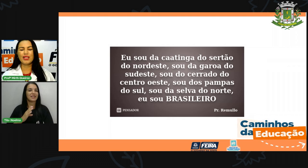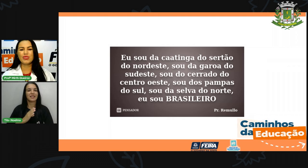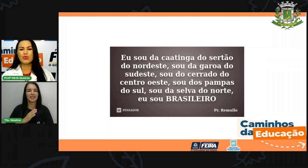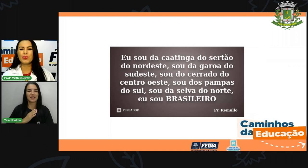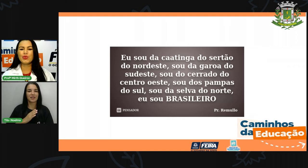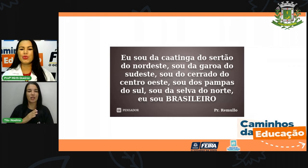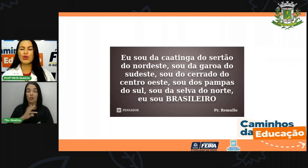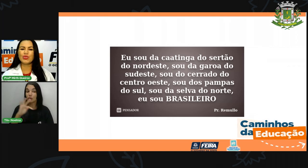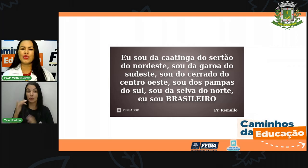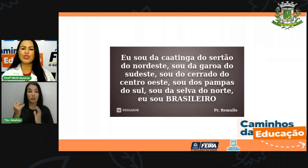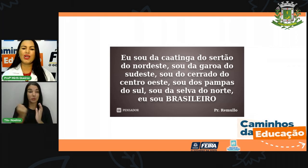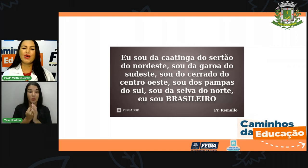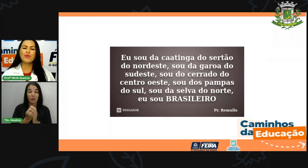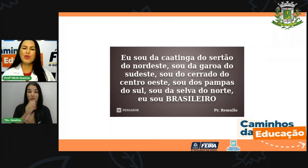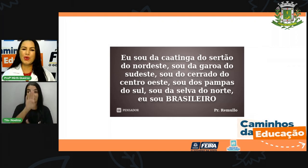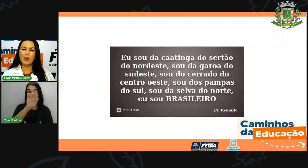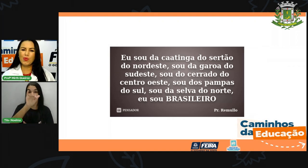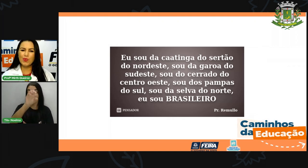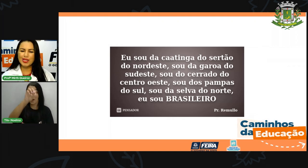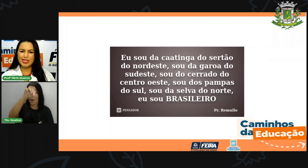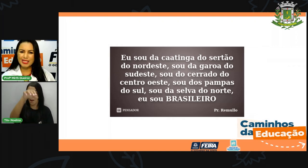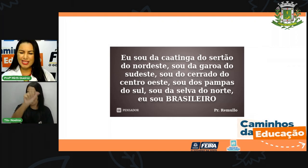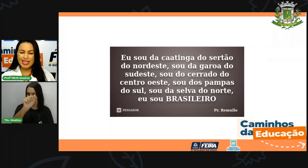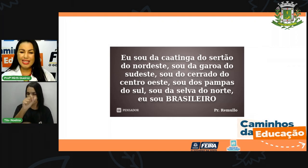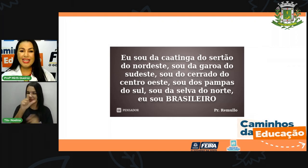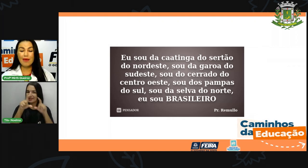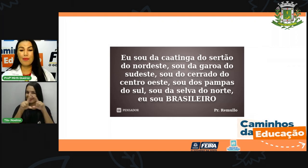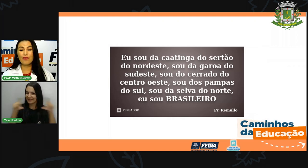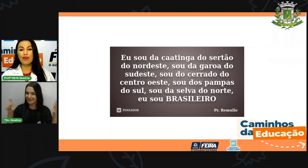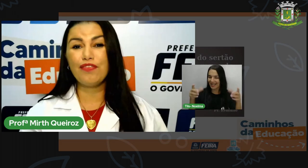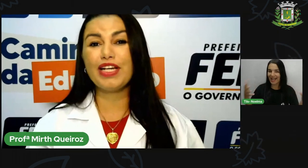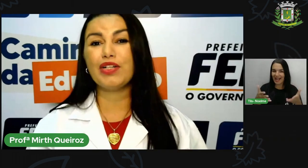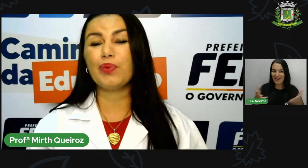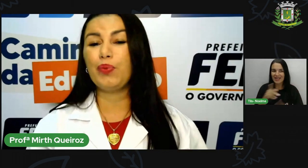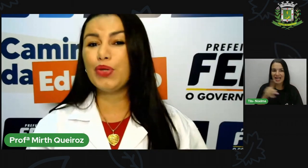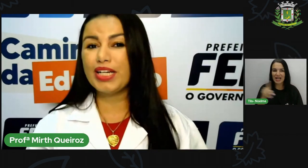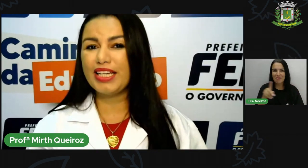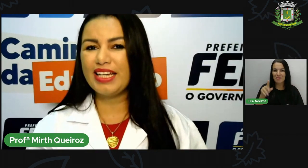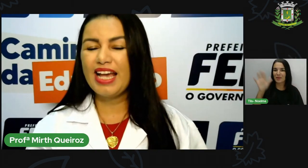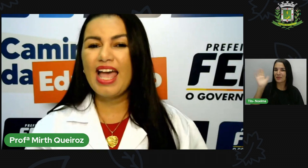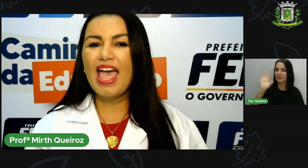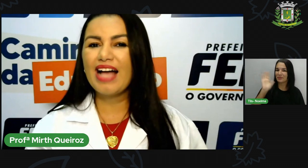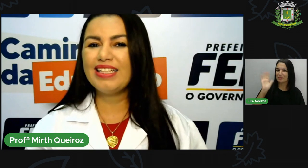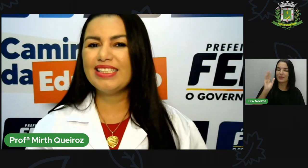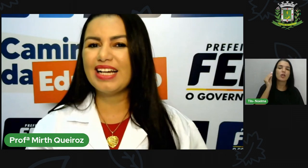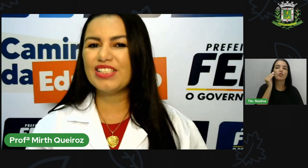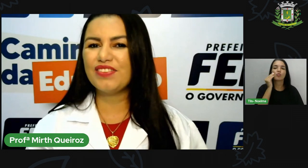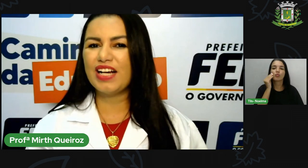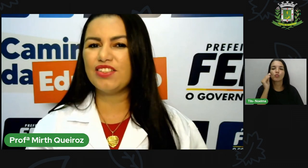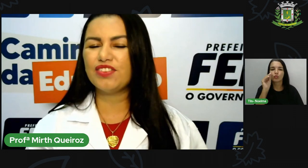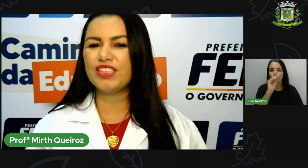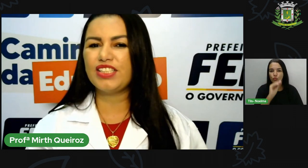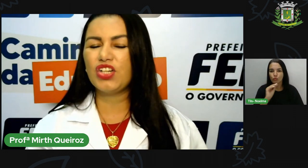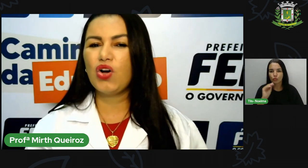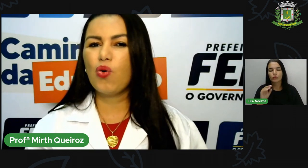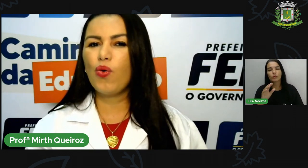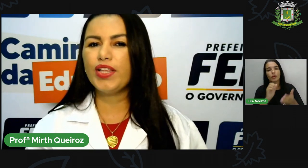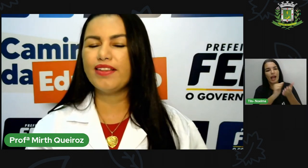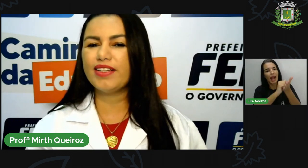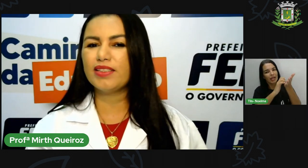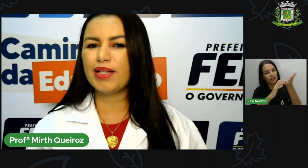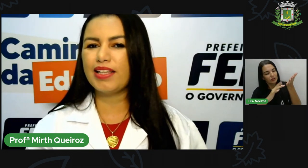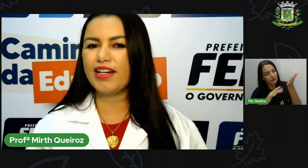falando aí sobre os nossos biomas. E a Pró vai ficando por aqui. Realizem a atividade de vocês.